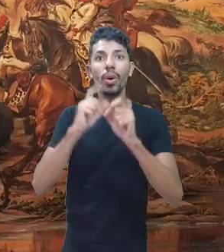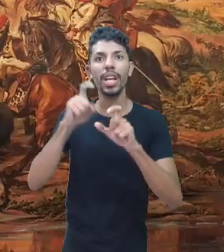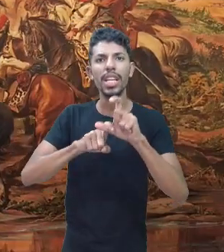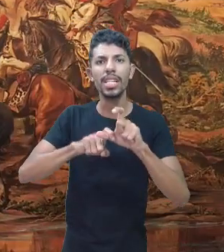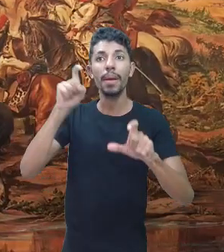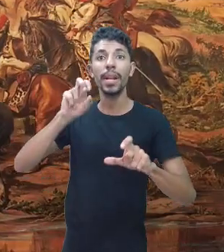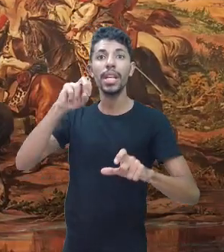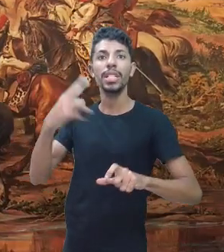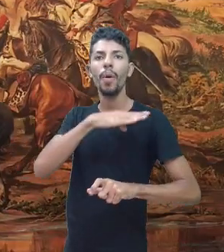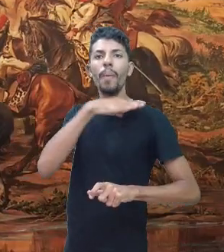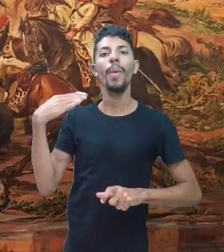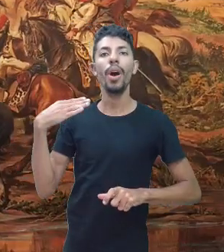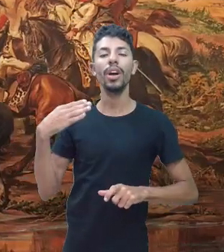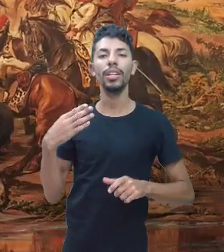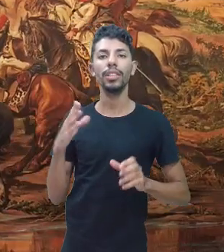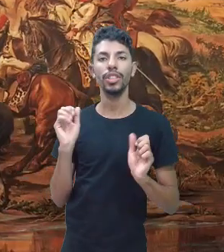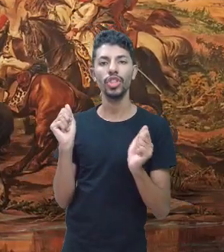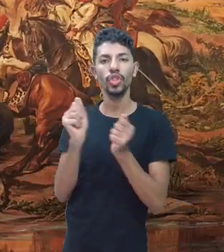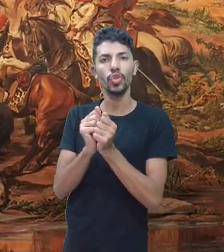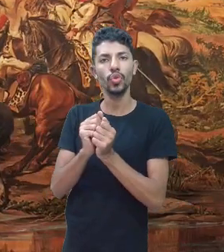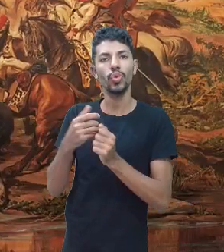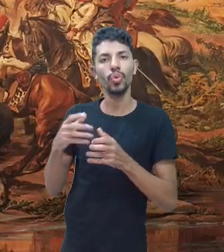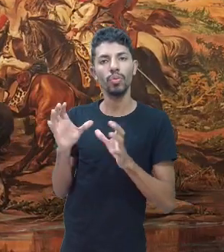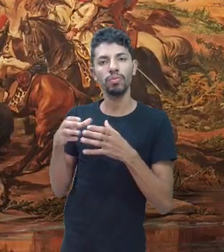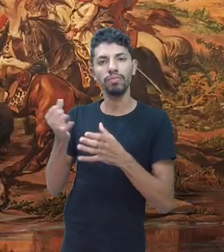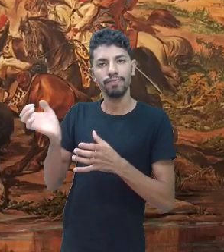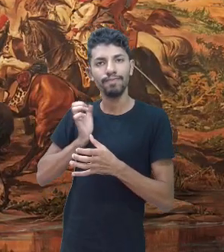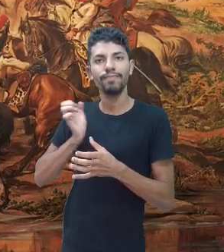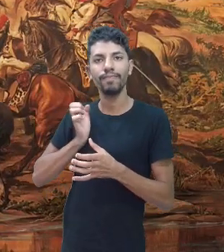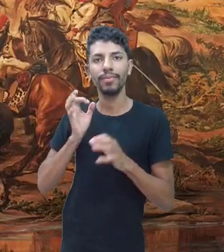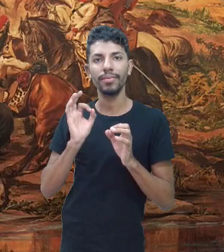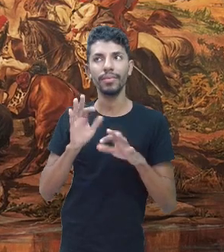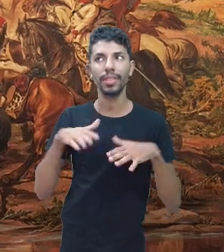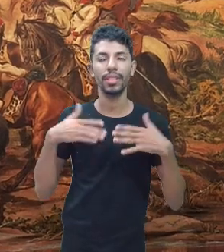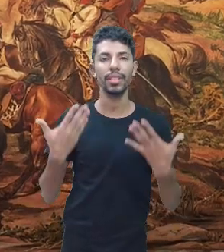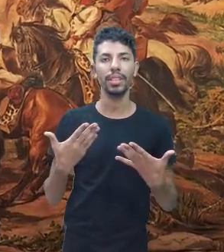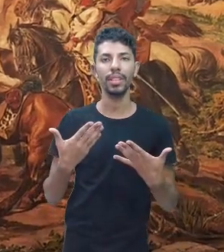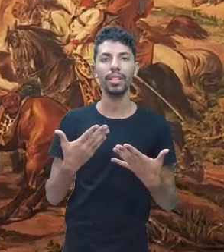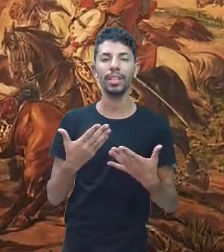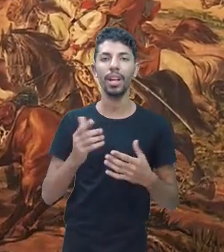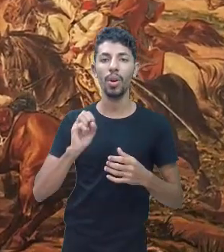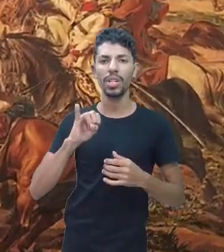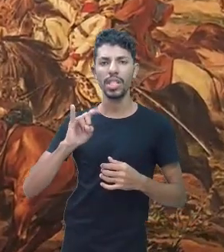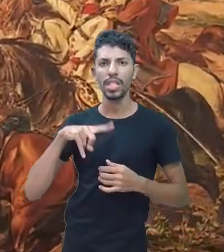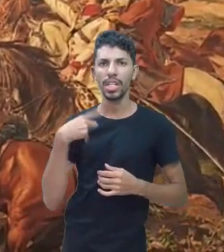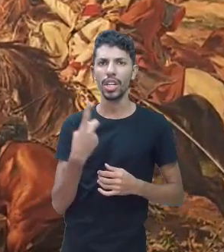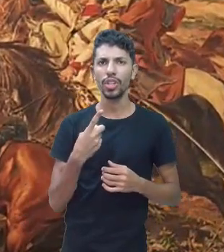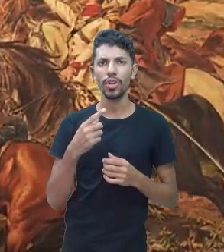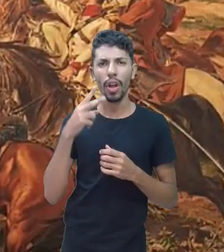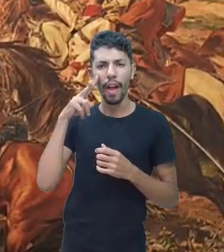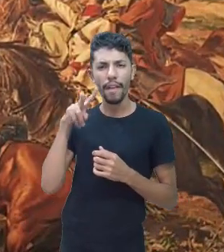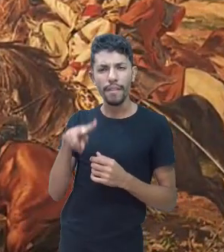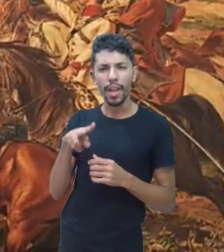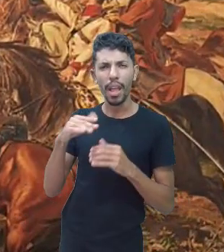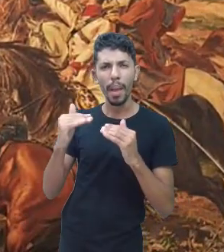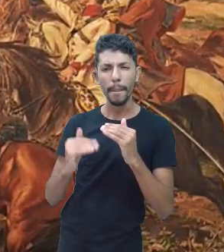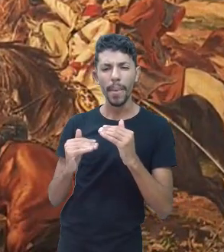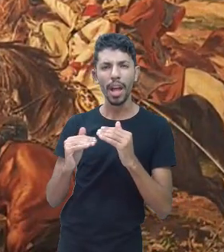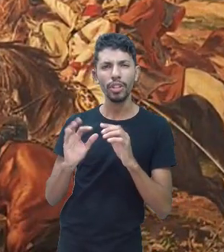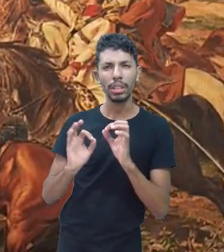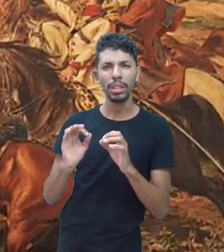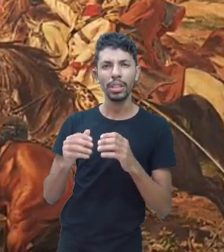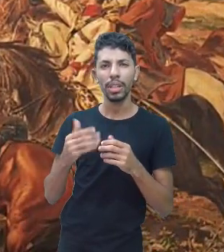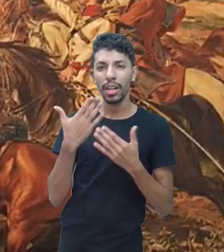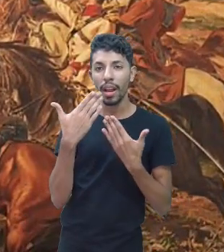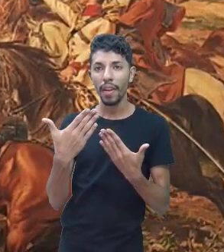morte, acompanhado por essa elite, né? Então, se a gente for acompanhar logo aqui abaixo, né, à frente dele,